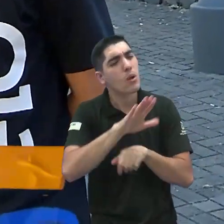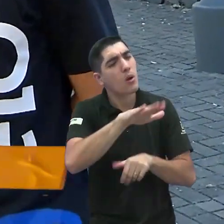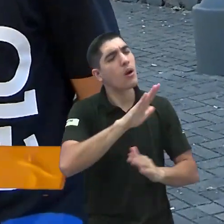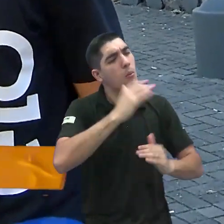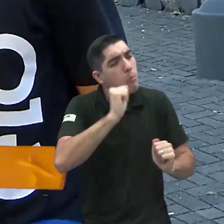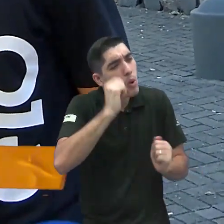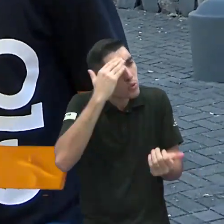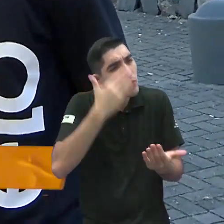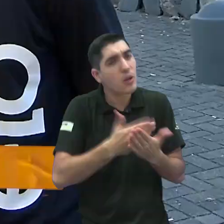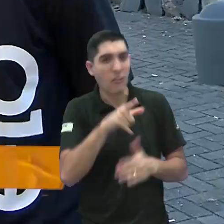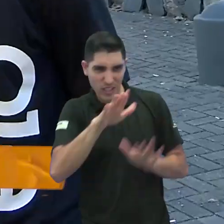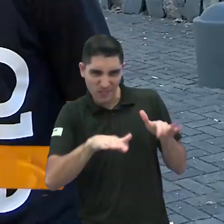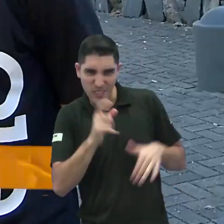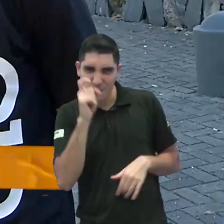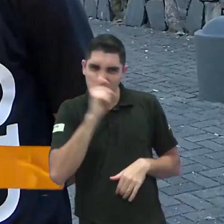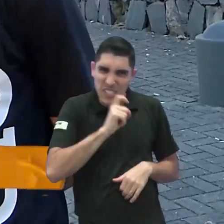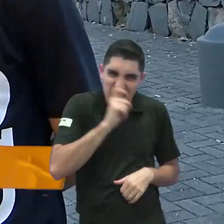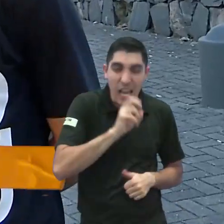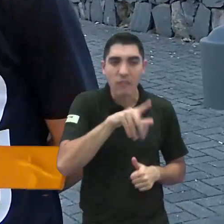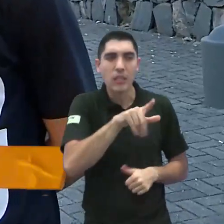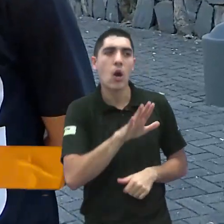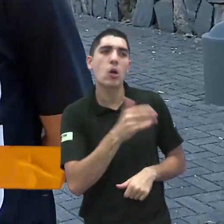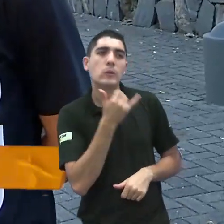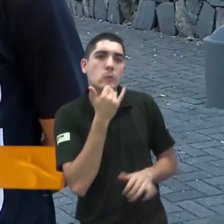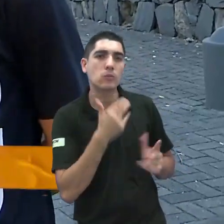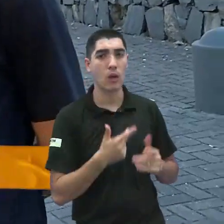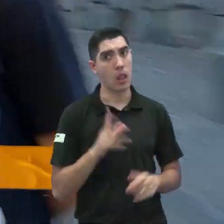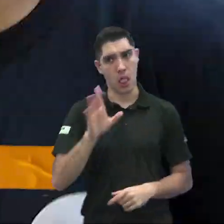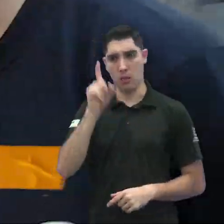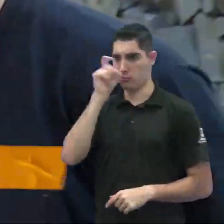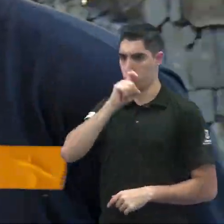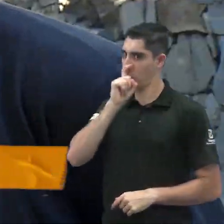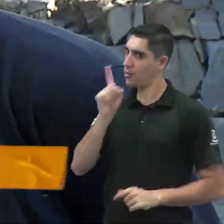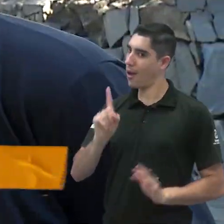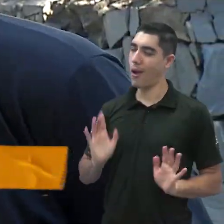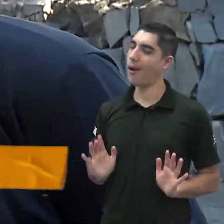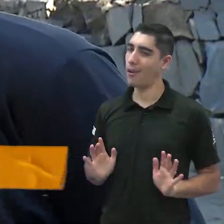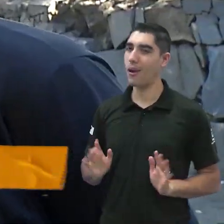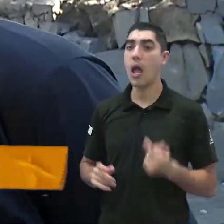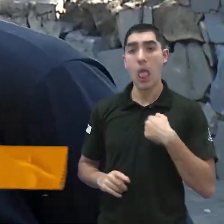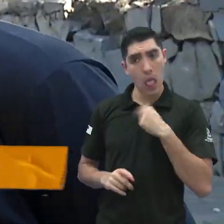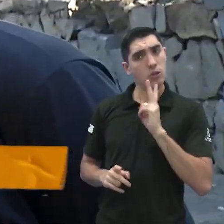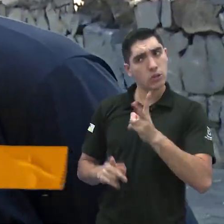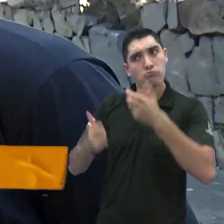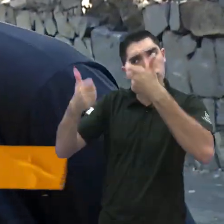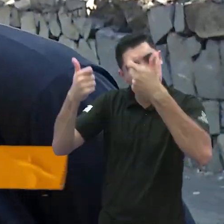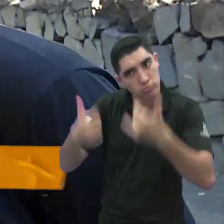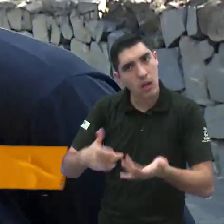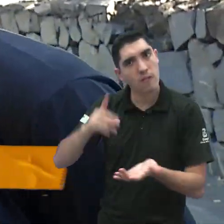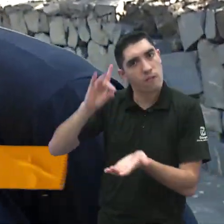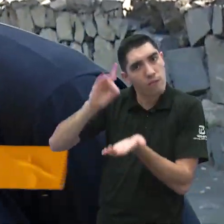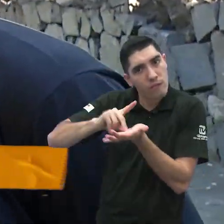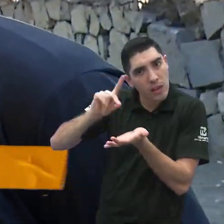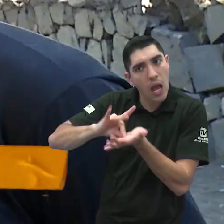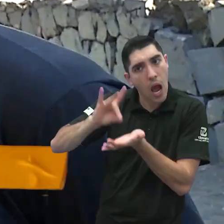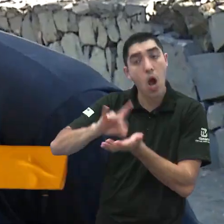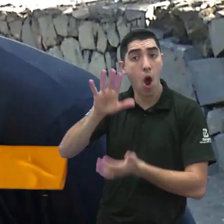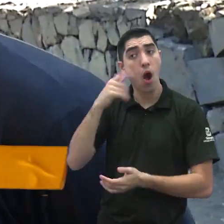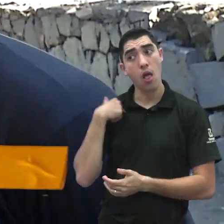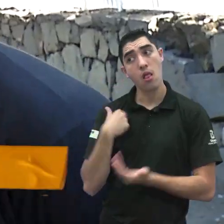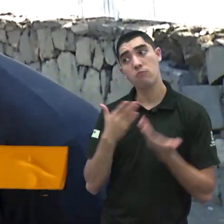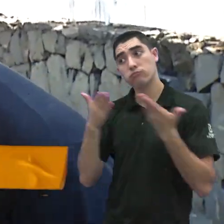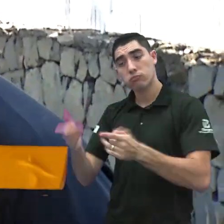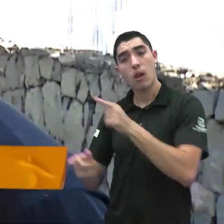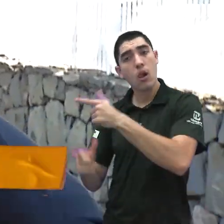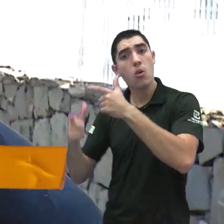deles, assim? Rola de mentir algumas coisinhas, dar aquela desculpinha? Não, mentir não. Eu sempre esclareço o que eu vou